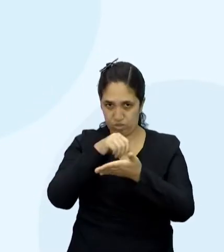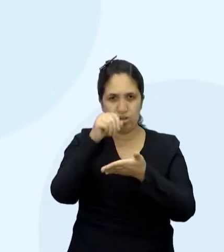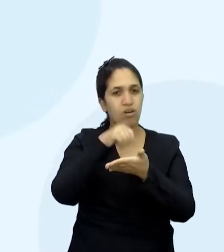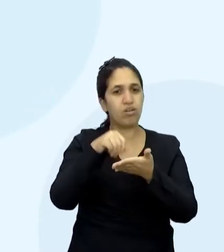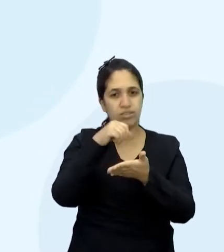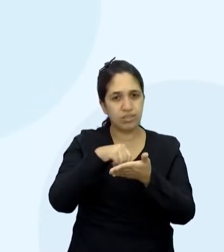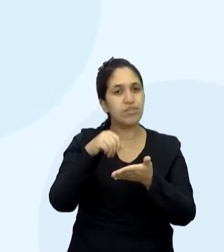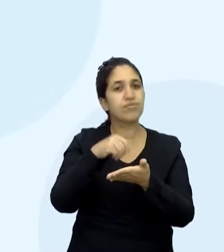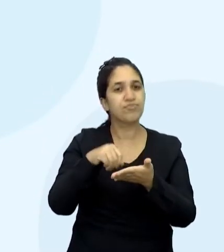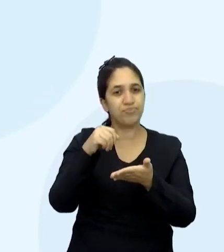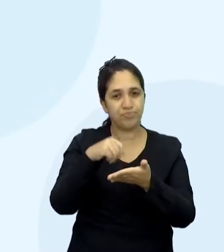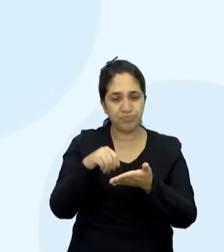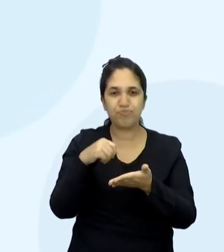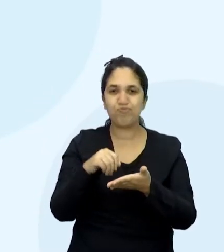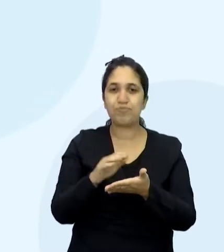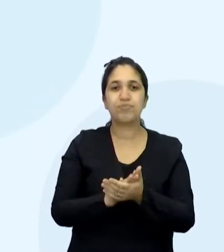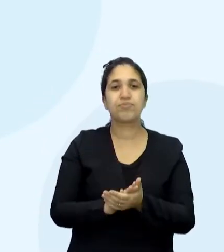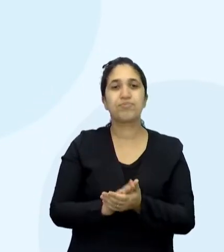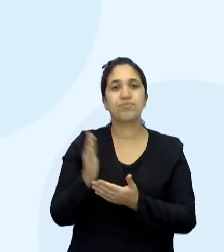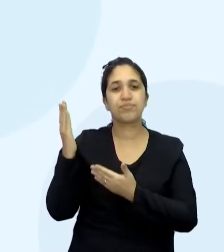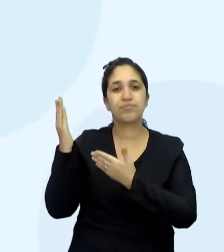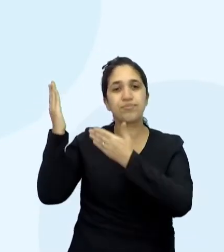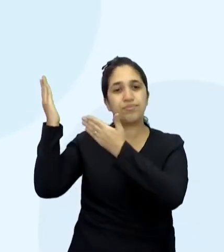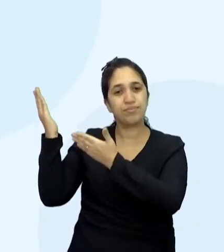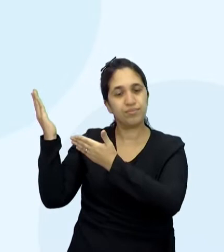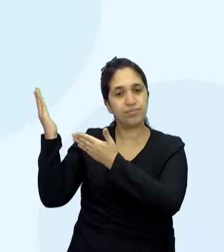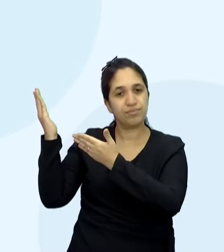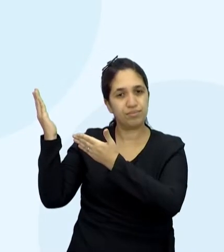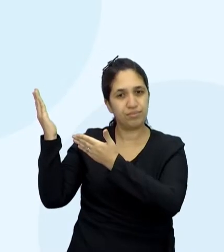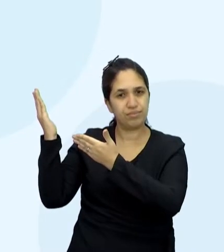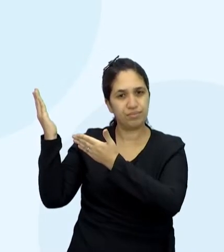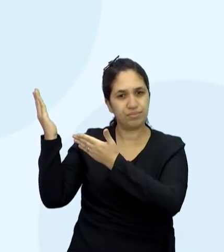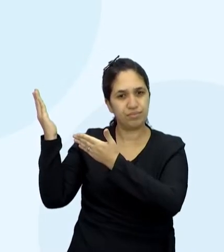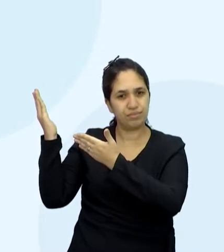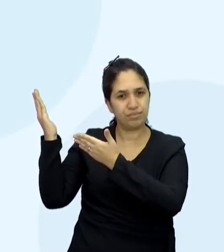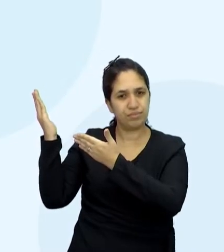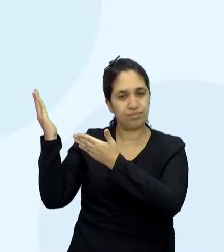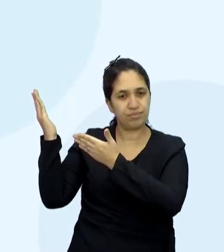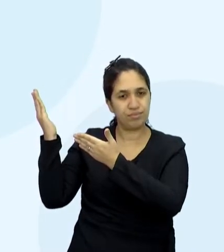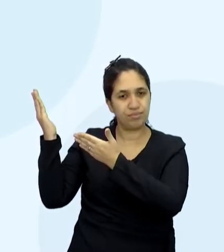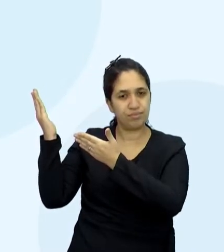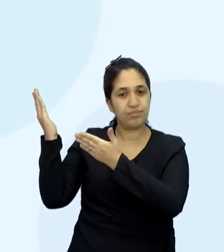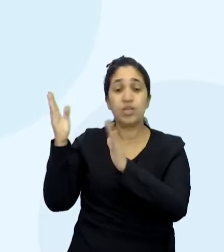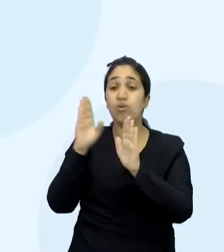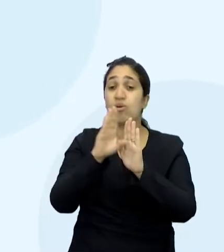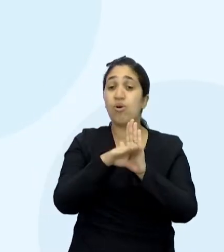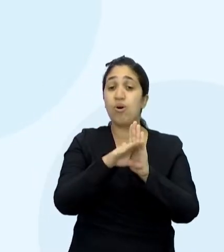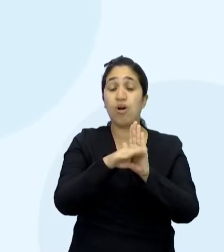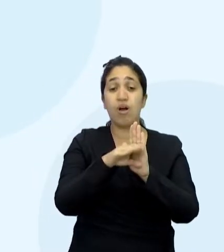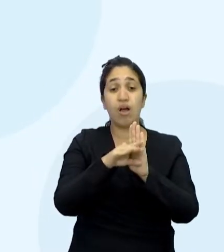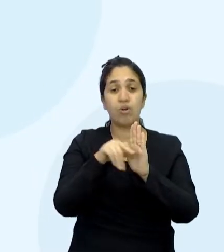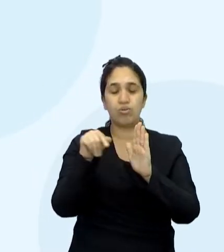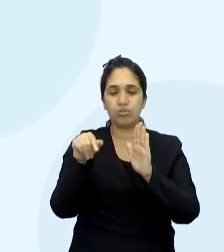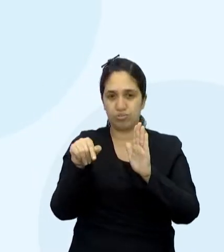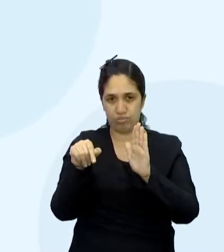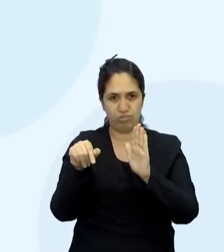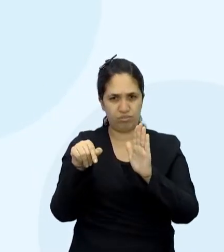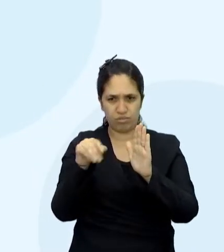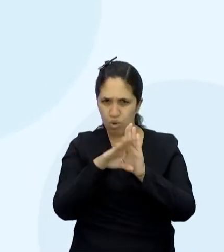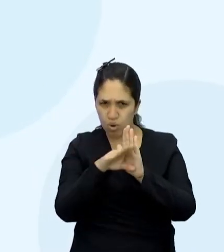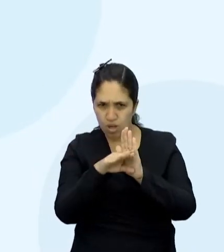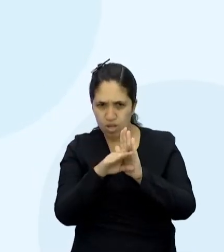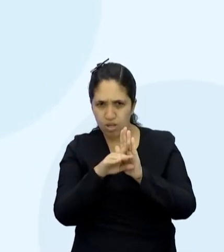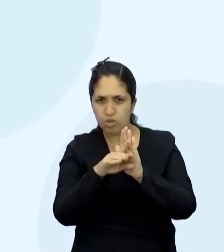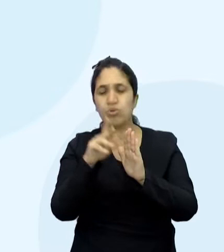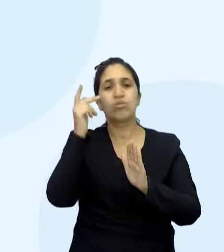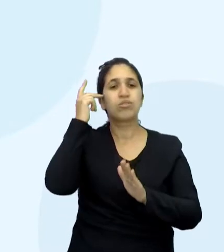de vocês. Eu peguei essa definição, olha lá, da terceira série, do currículo, esse ainda não é do currículo em ação,